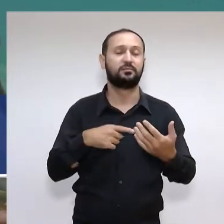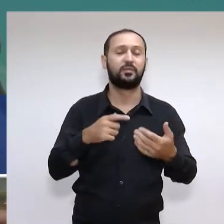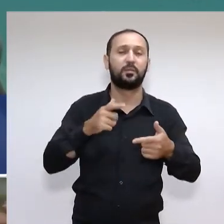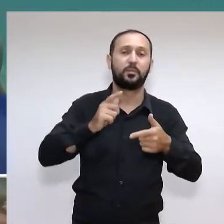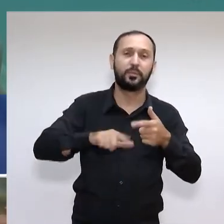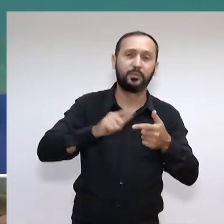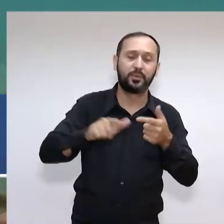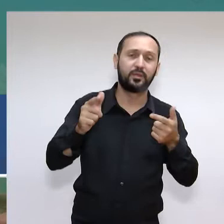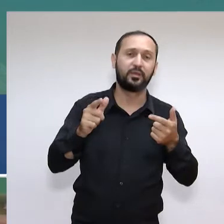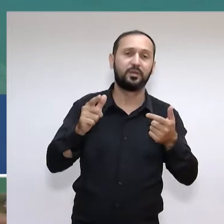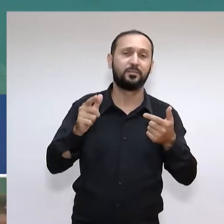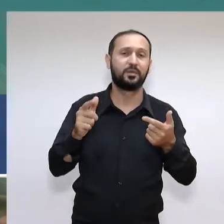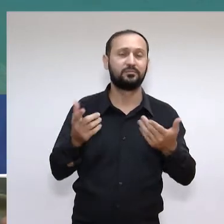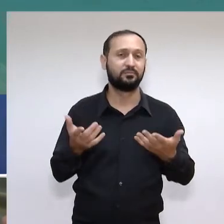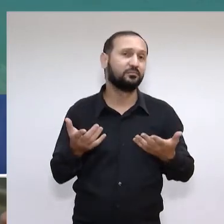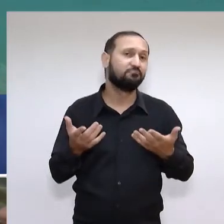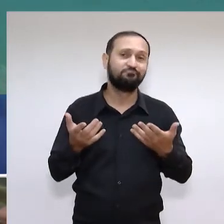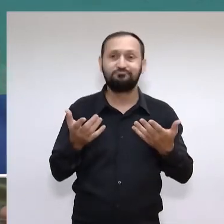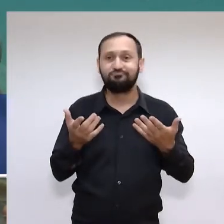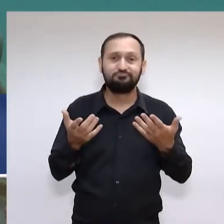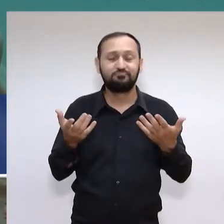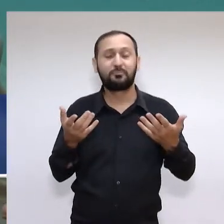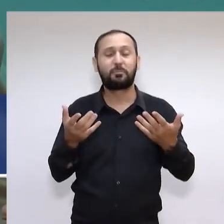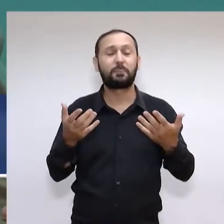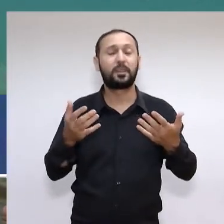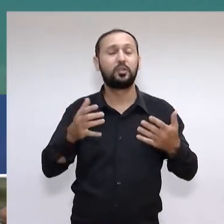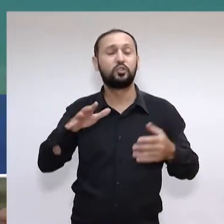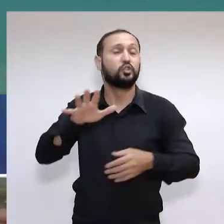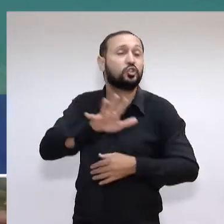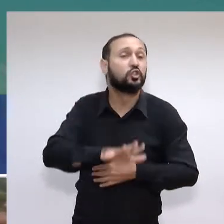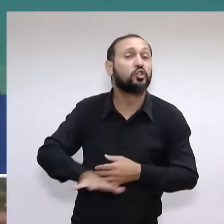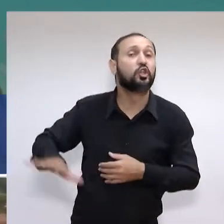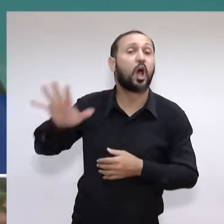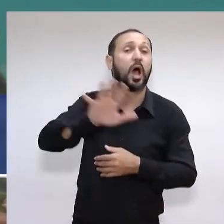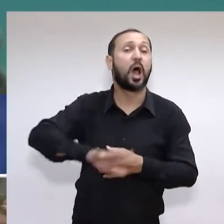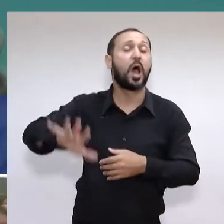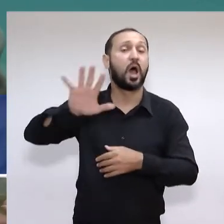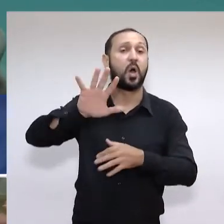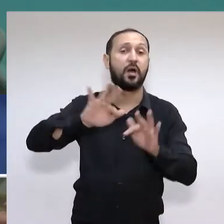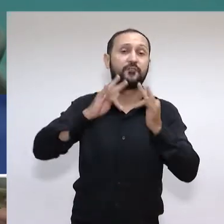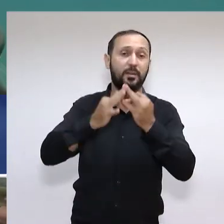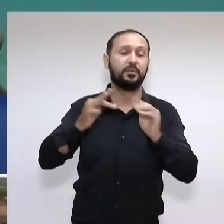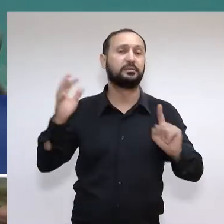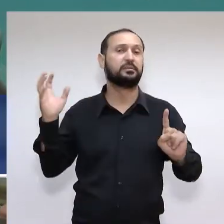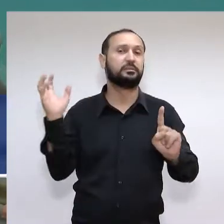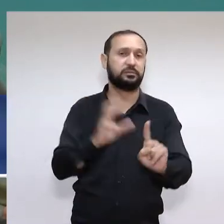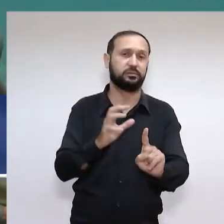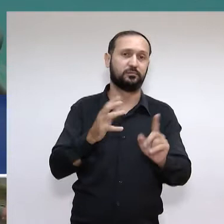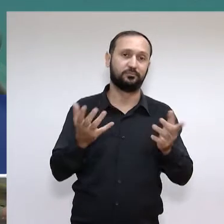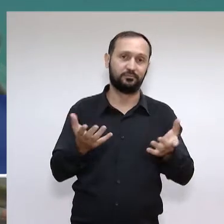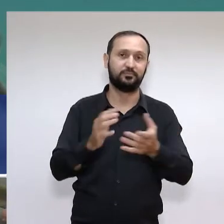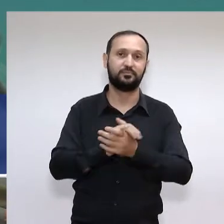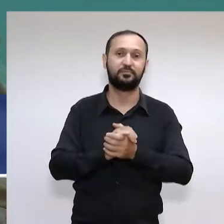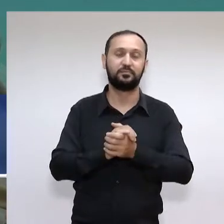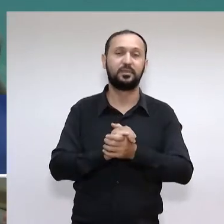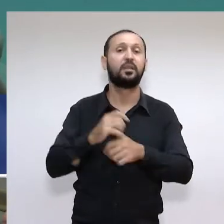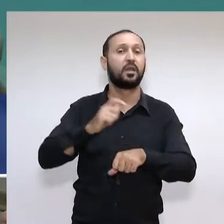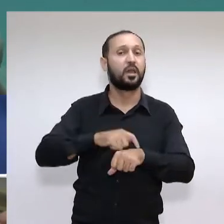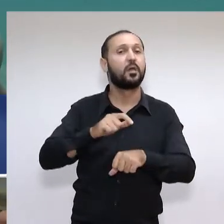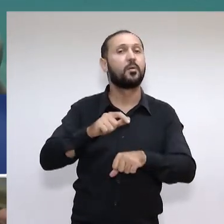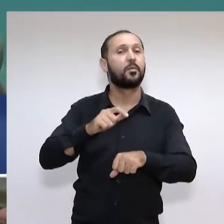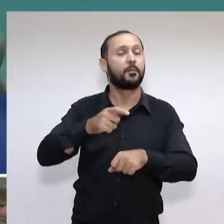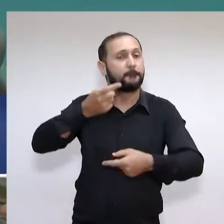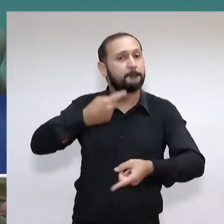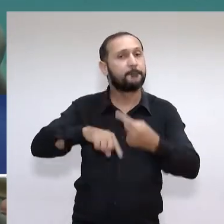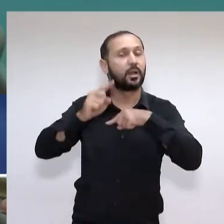suspendeu o pagamento ou que teve corte salarial, e no todo a família tem sido